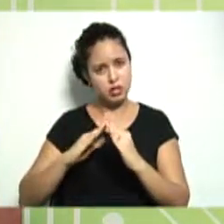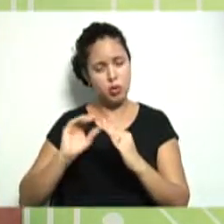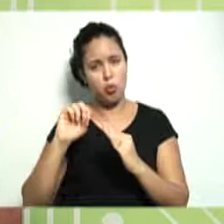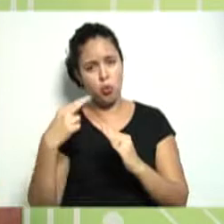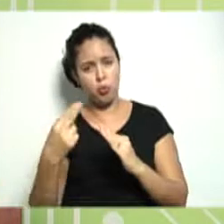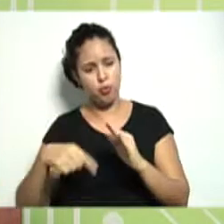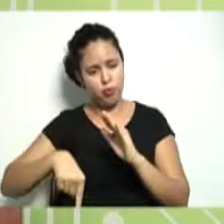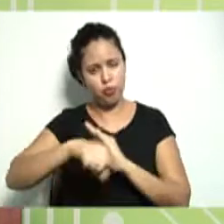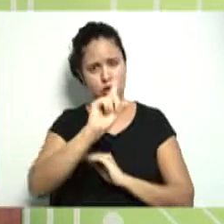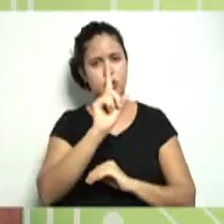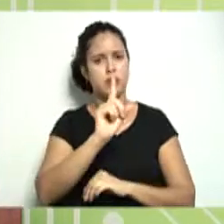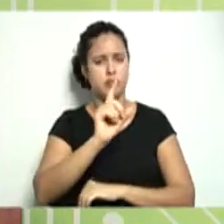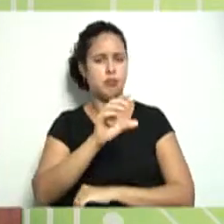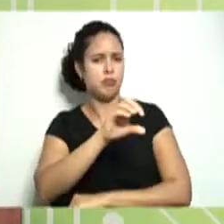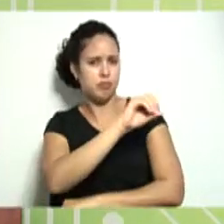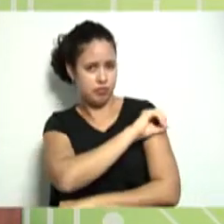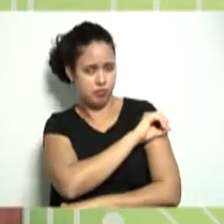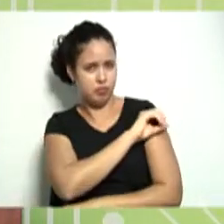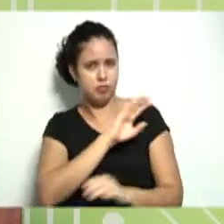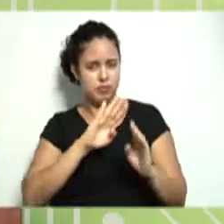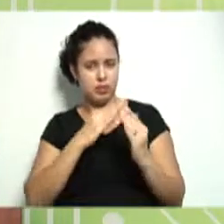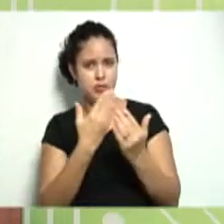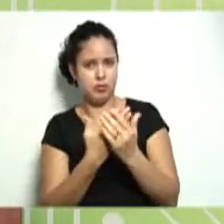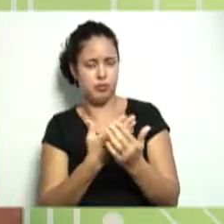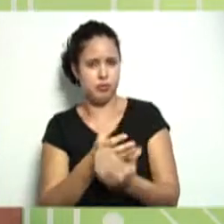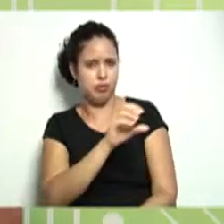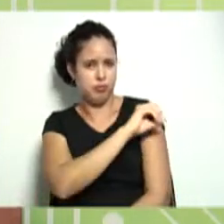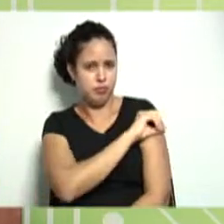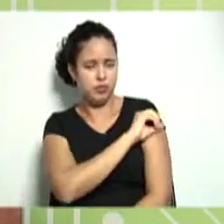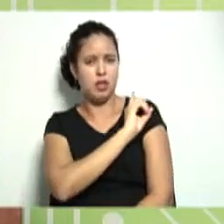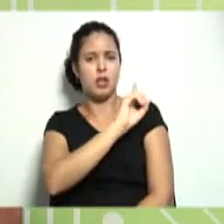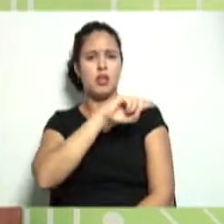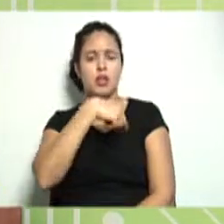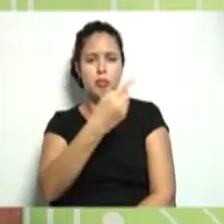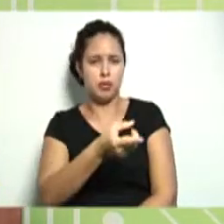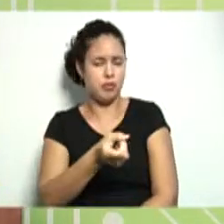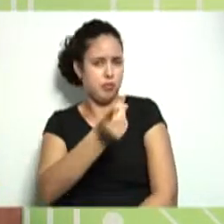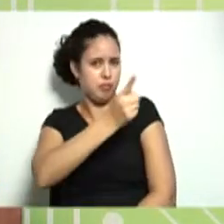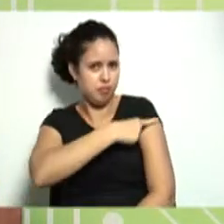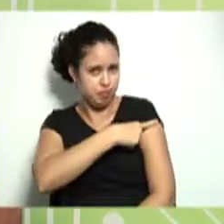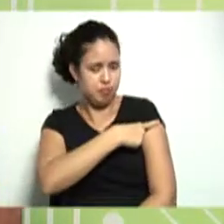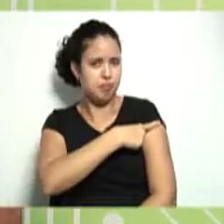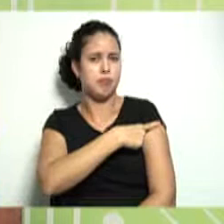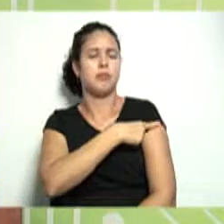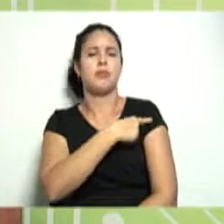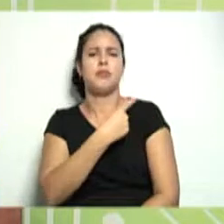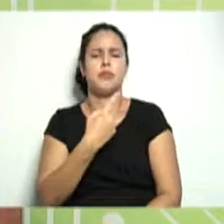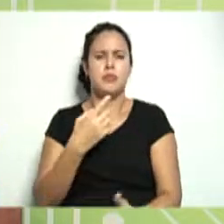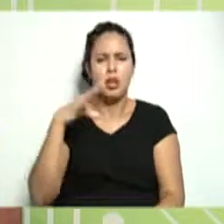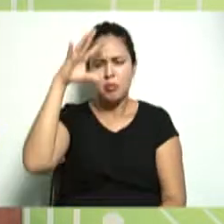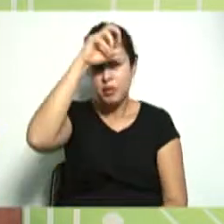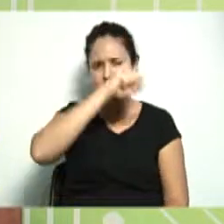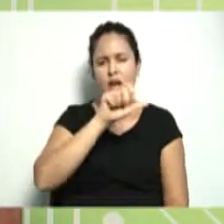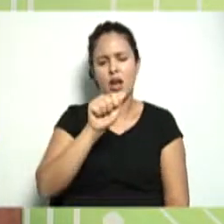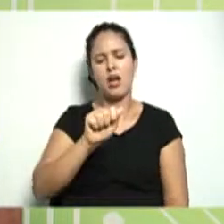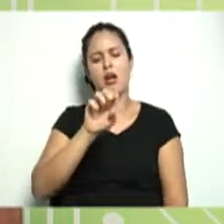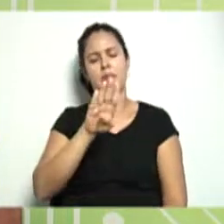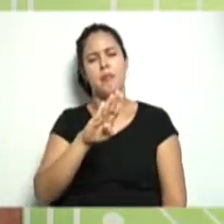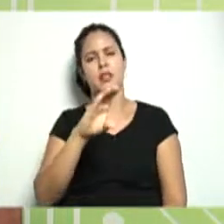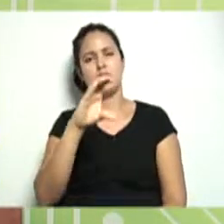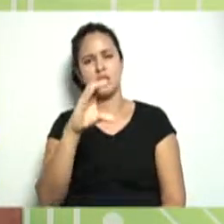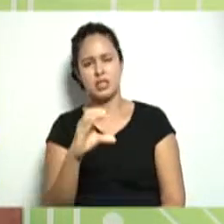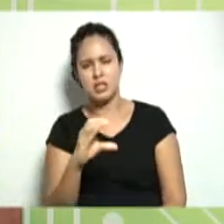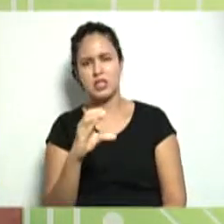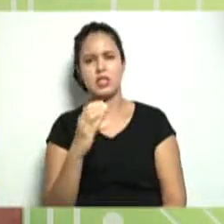creche. Posteriormente, ela vai para a escolinha, vai aprender as primeiras letras, né, vai aprender a